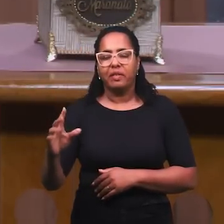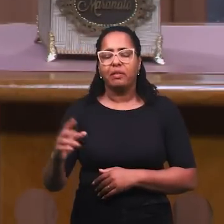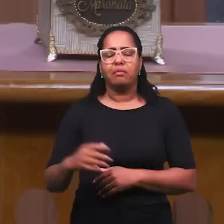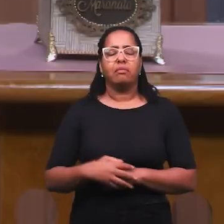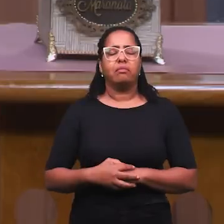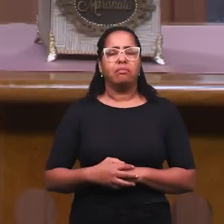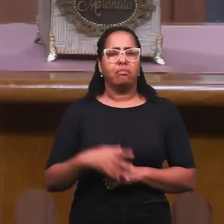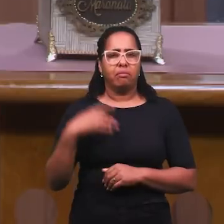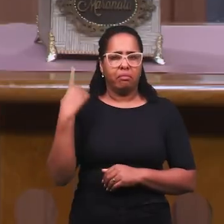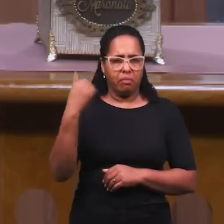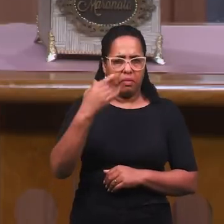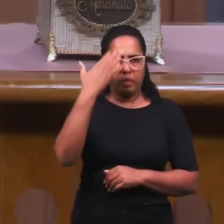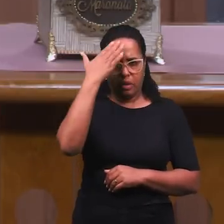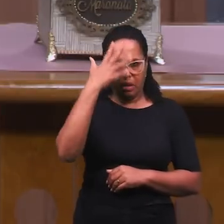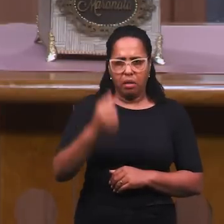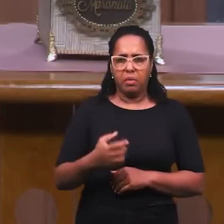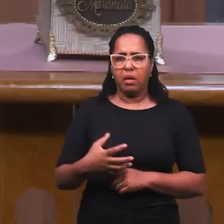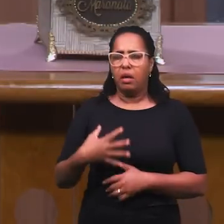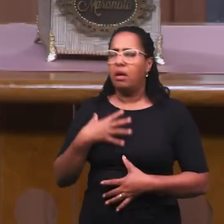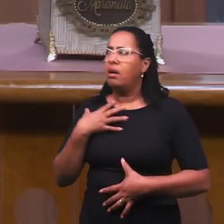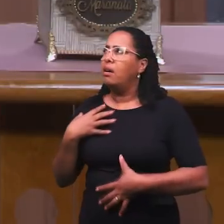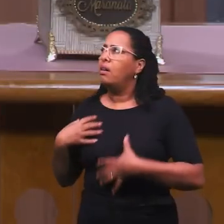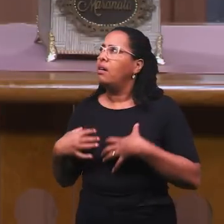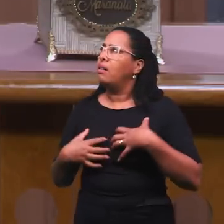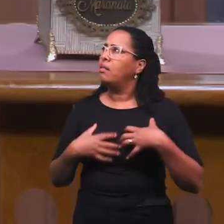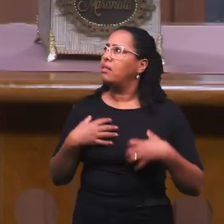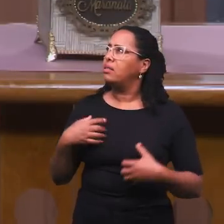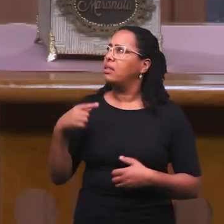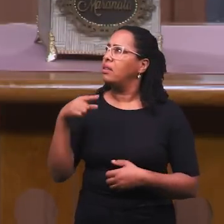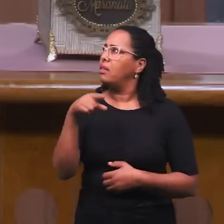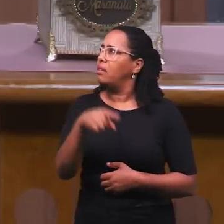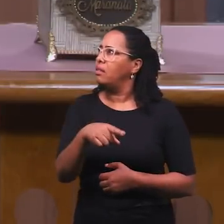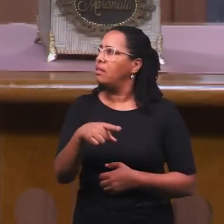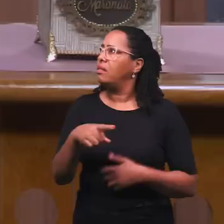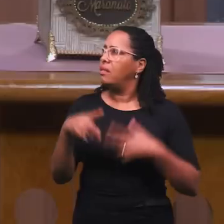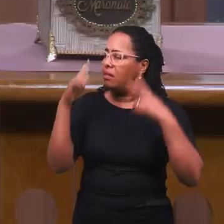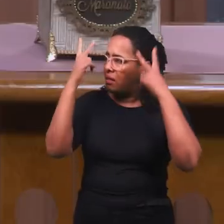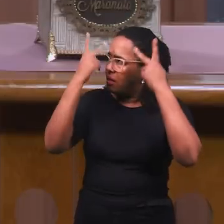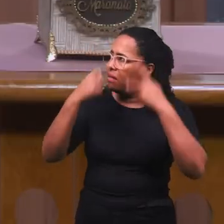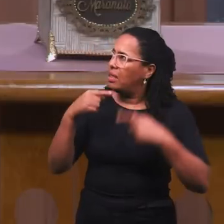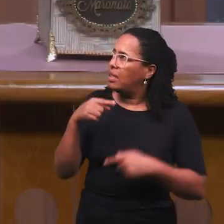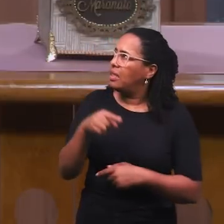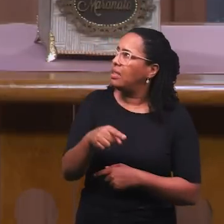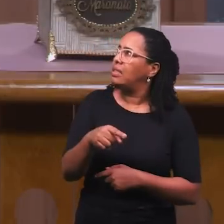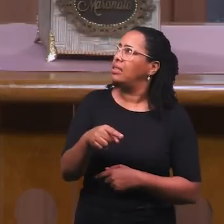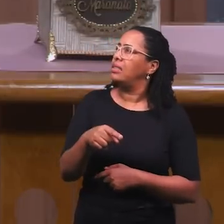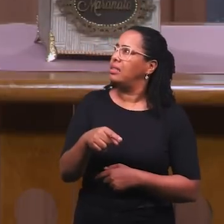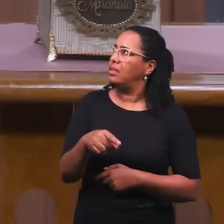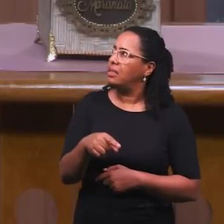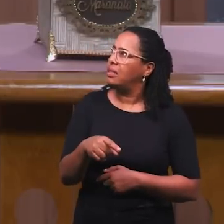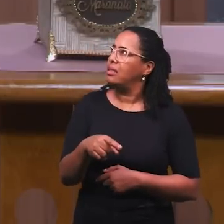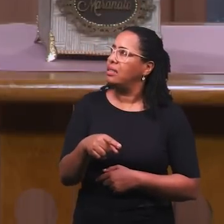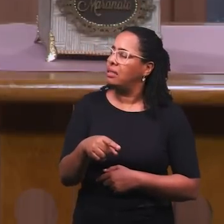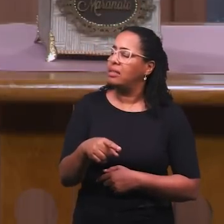nós. Davi sabia: estou em angústia, porque angustia o homem quando ele presencia a